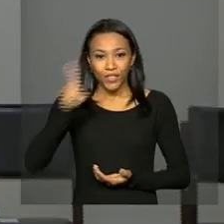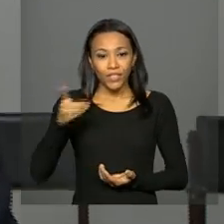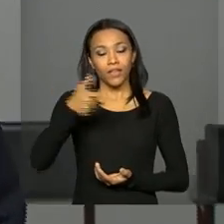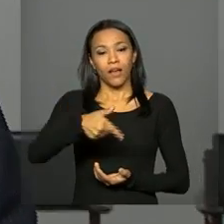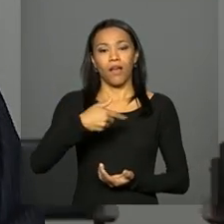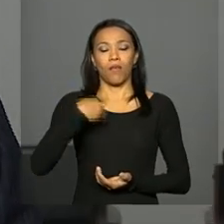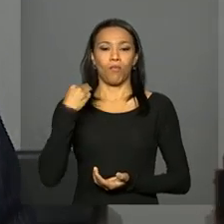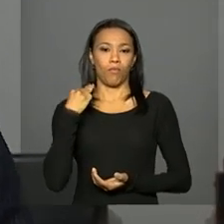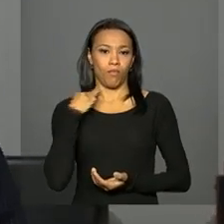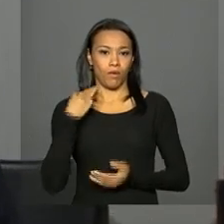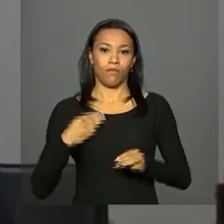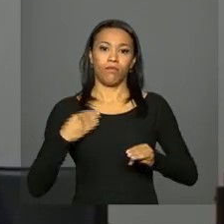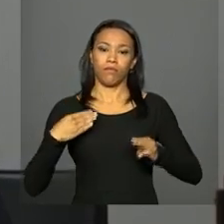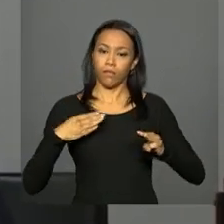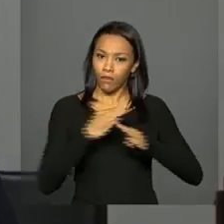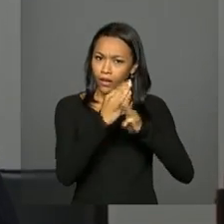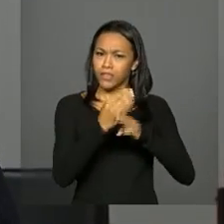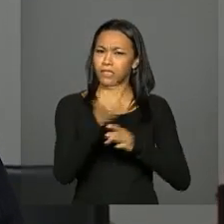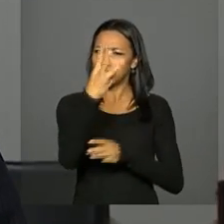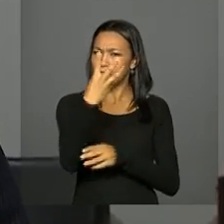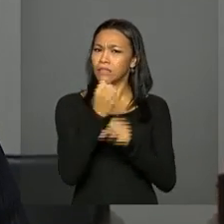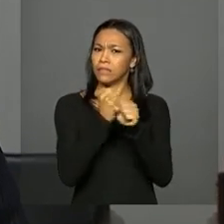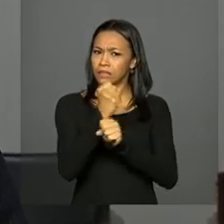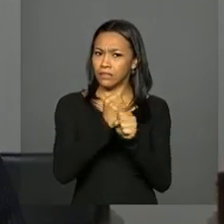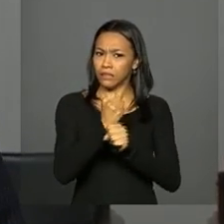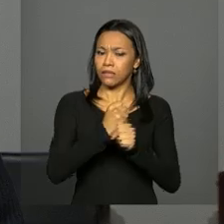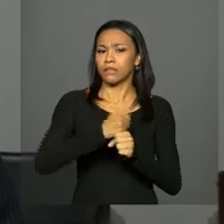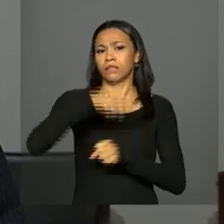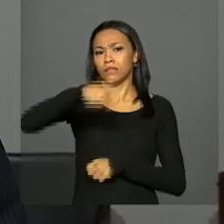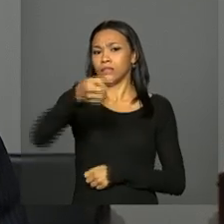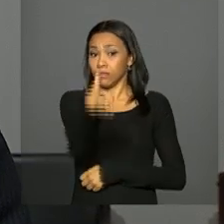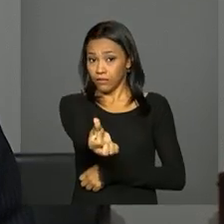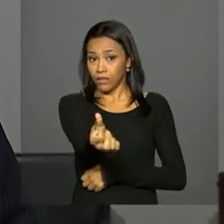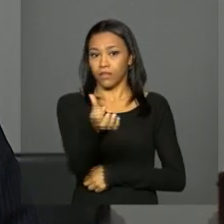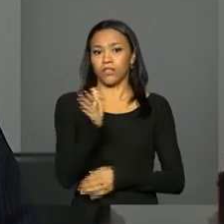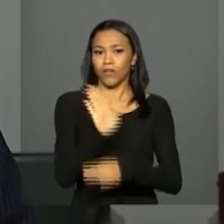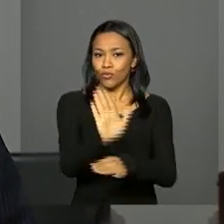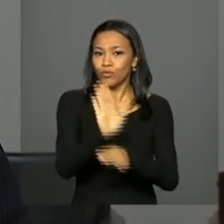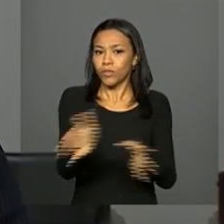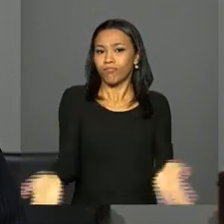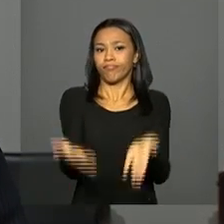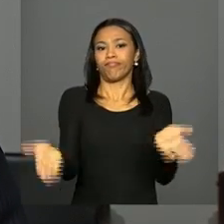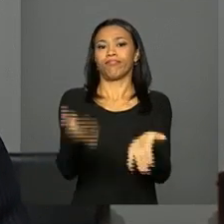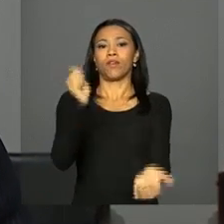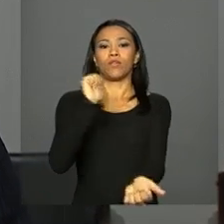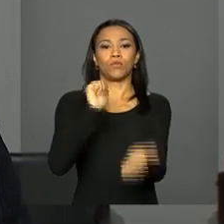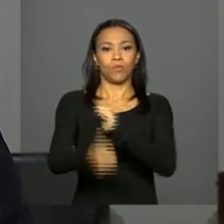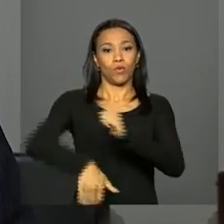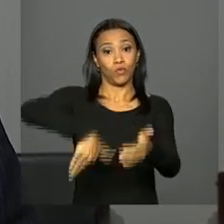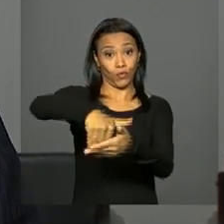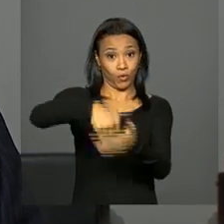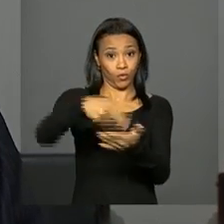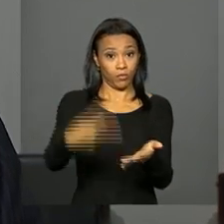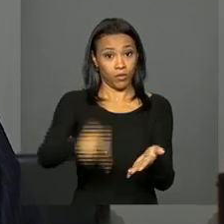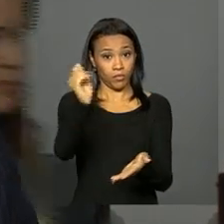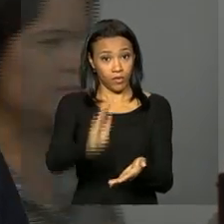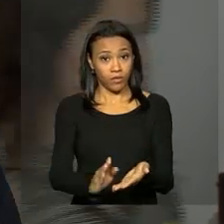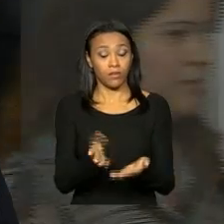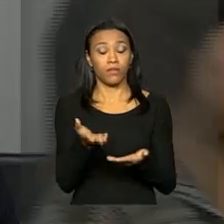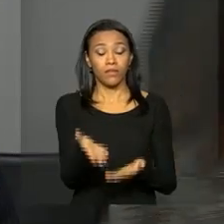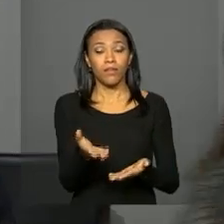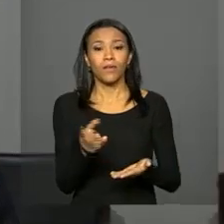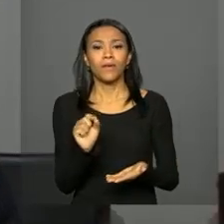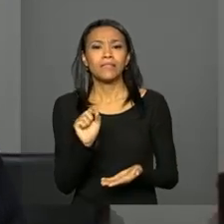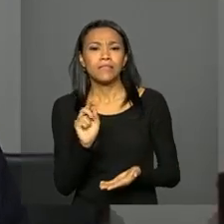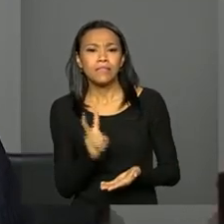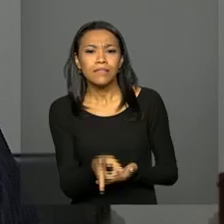o futebol há 3 anos e meio. Ela vem complementar a atuação da Caixa em toda a sua